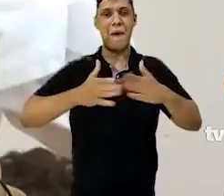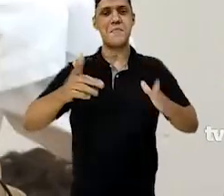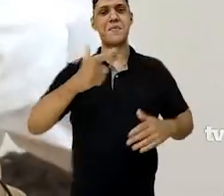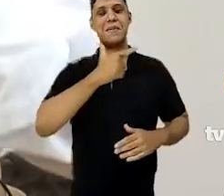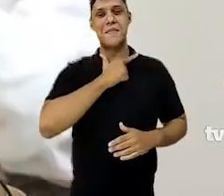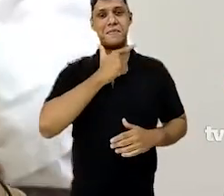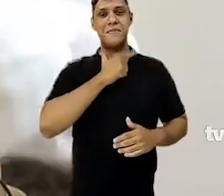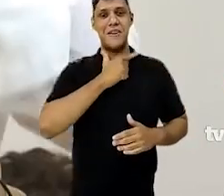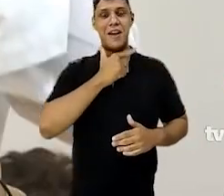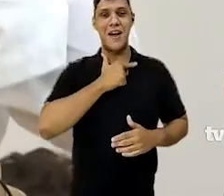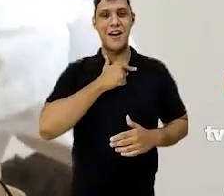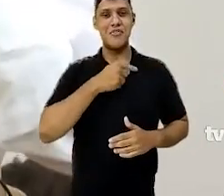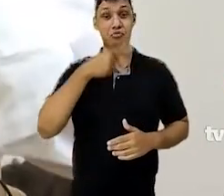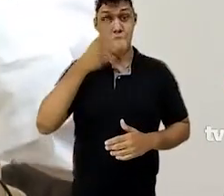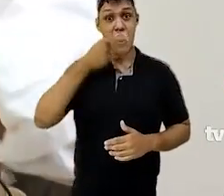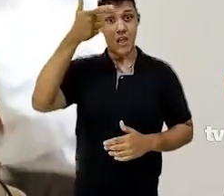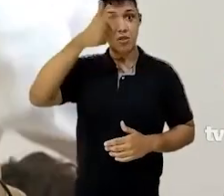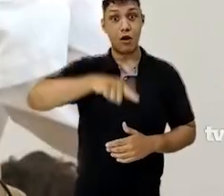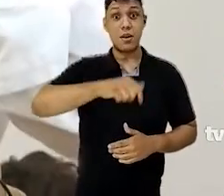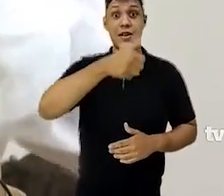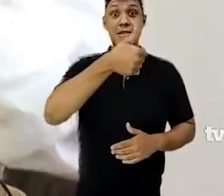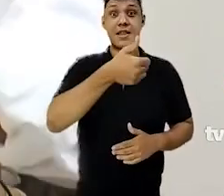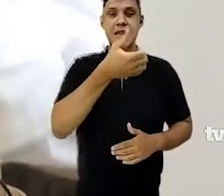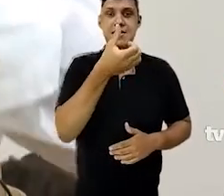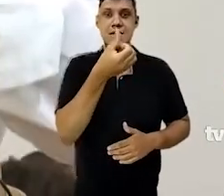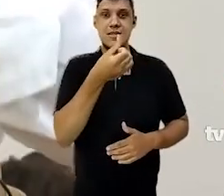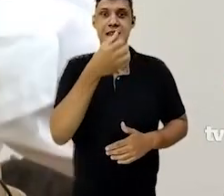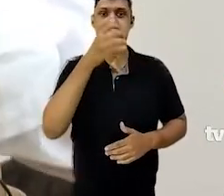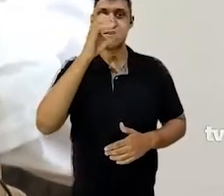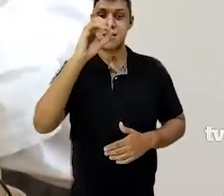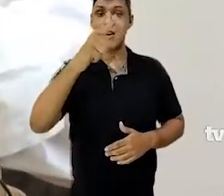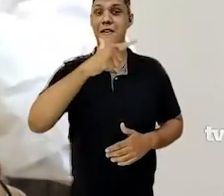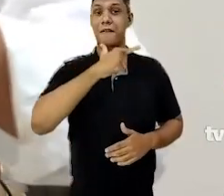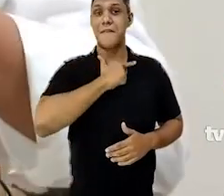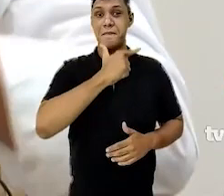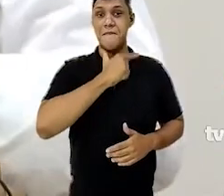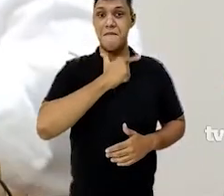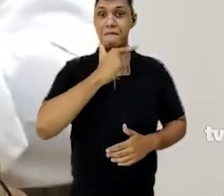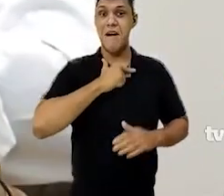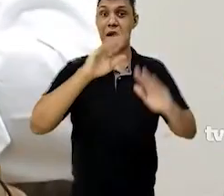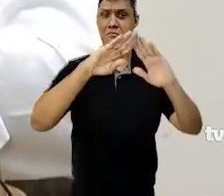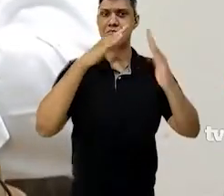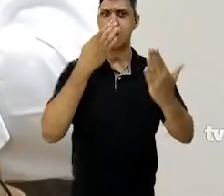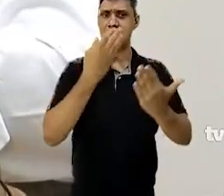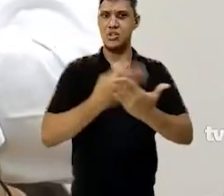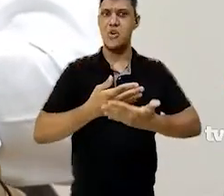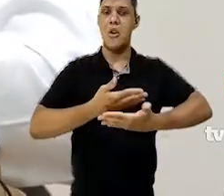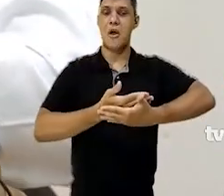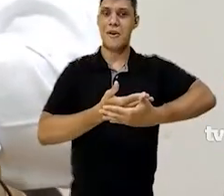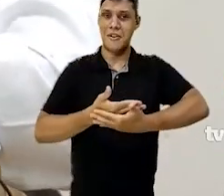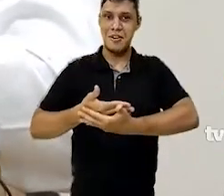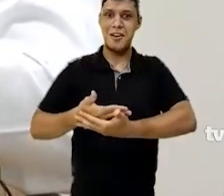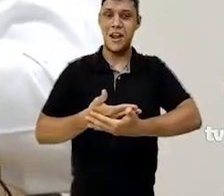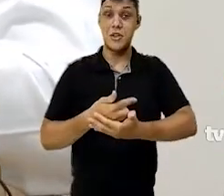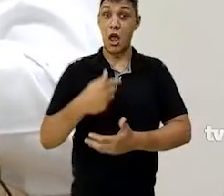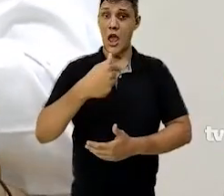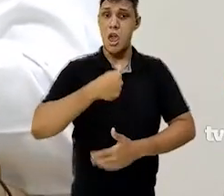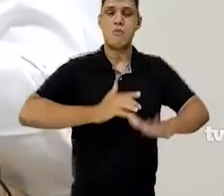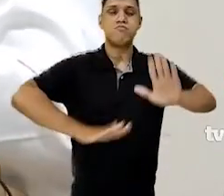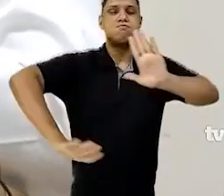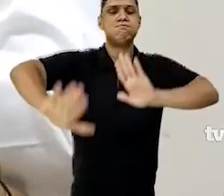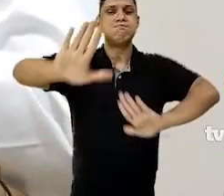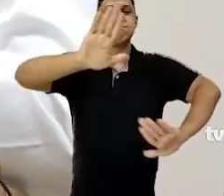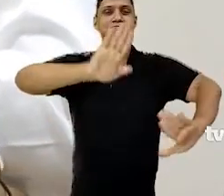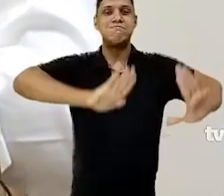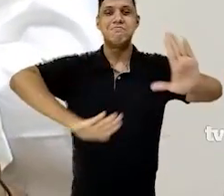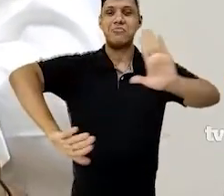serão 160 vagas para as nossas crianças. Eu estou cuidando